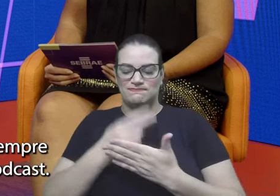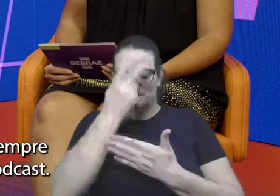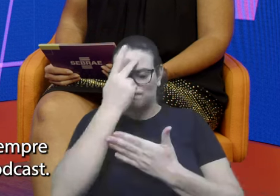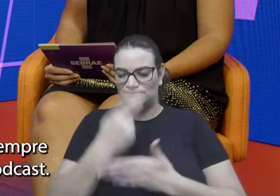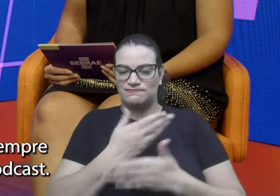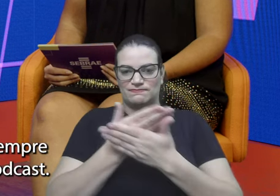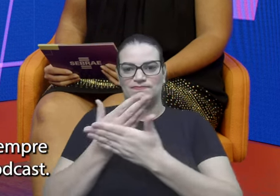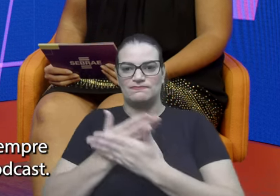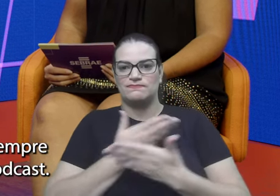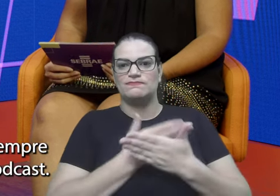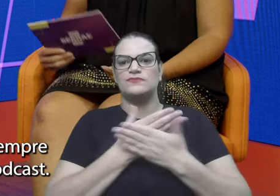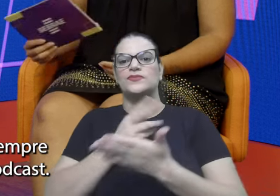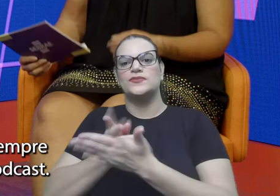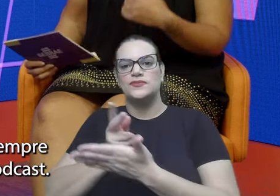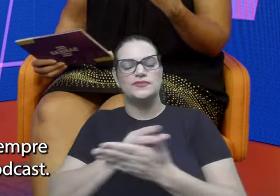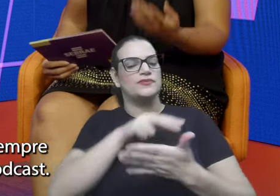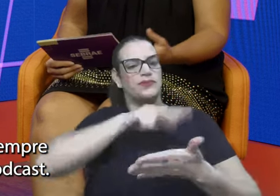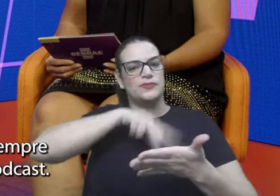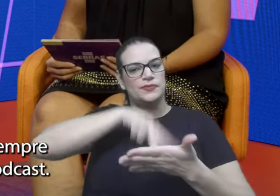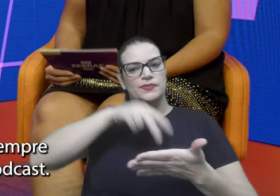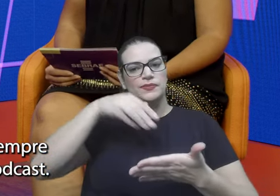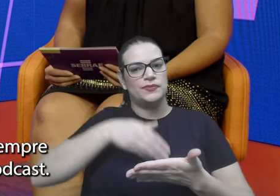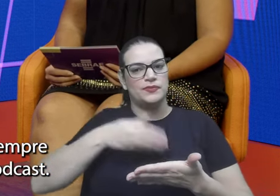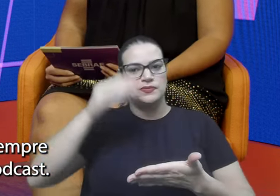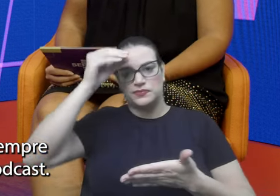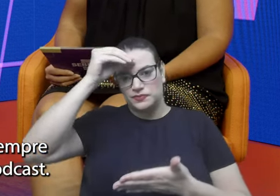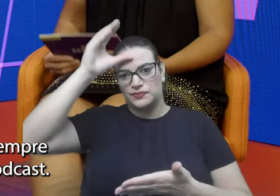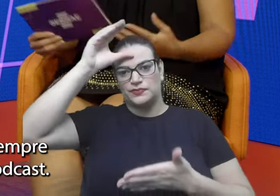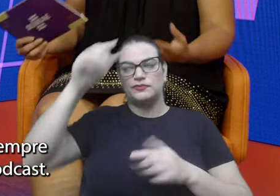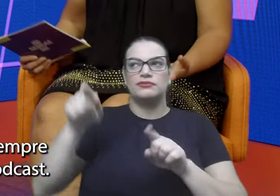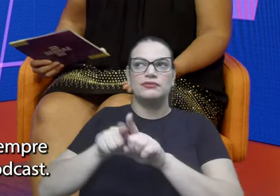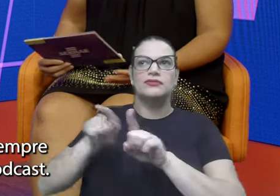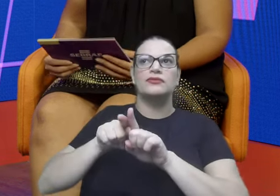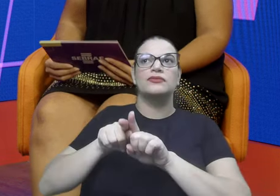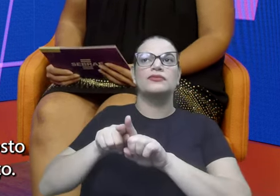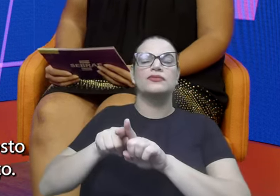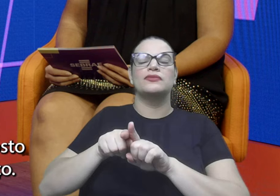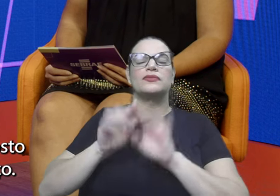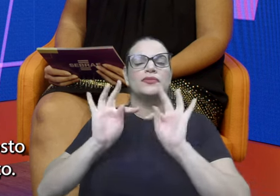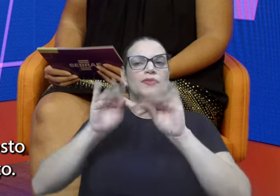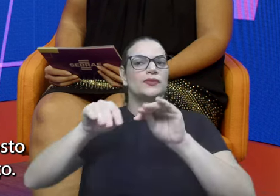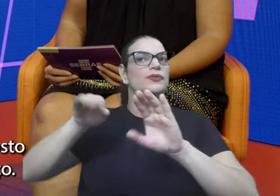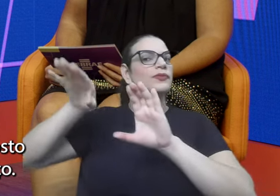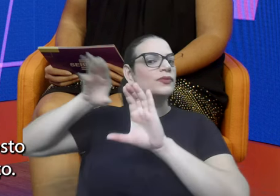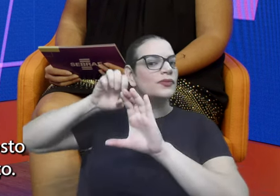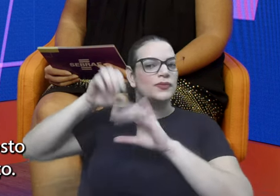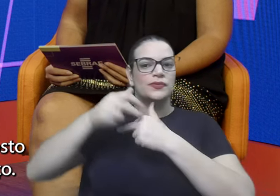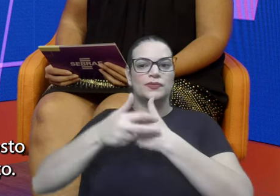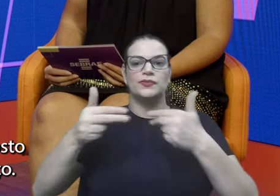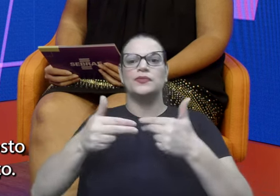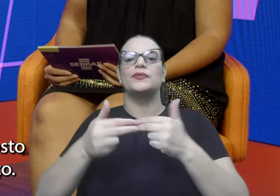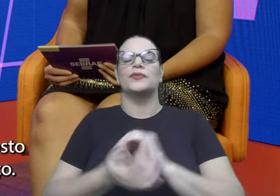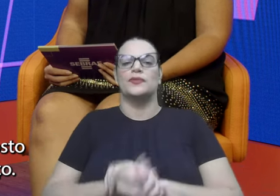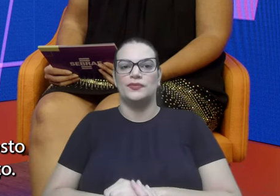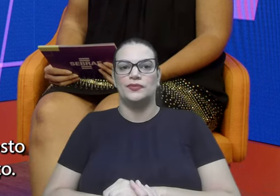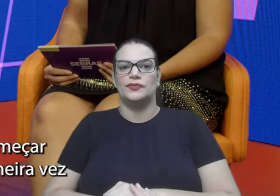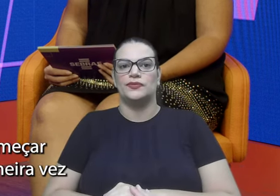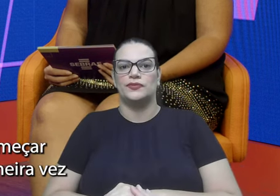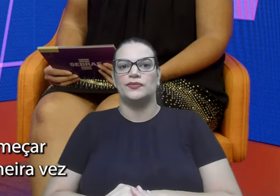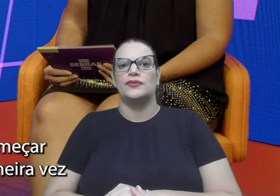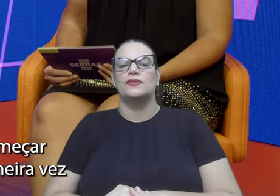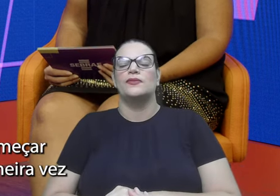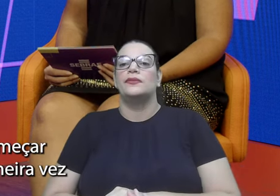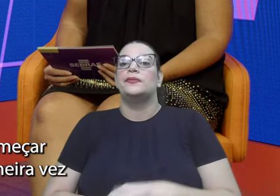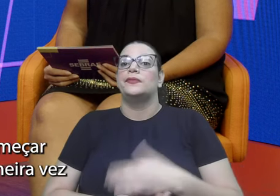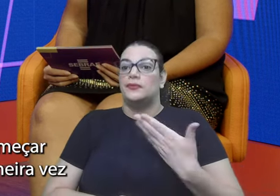gosto demais e tô sempre estudando lendo e ouvindo podcasts enfim é um tema que eu gosto mesmo tenho muito apreço eu